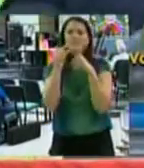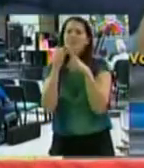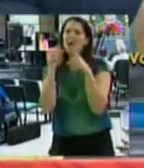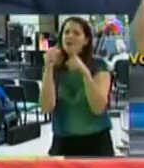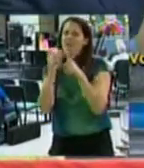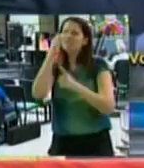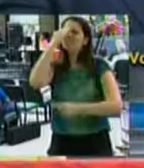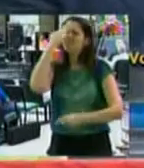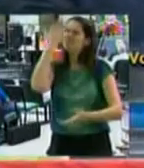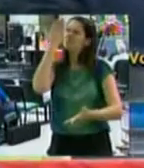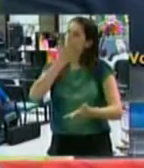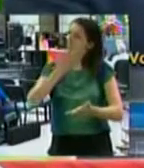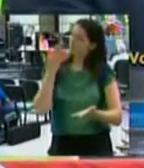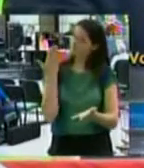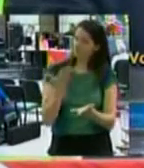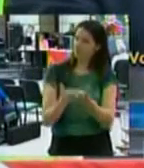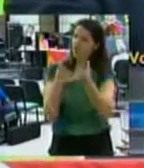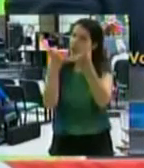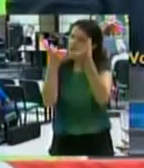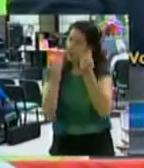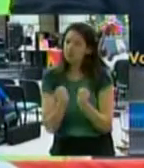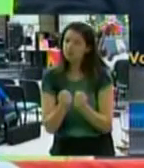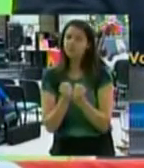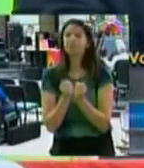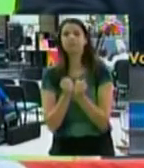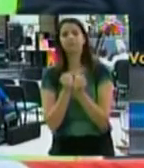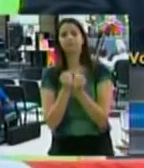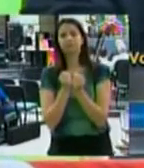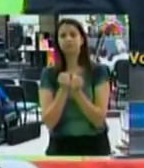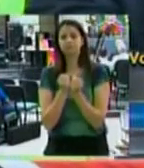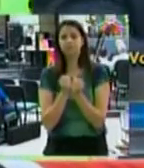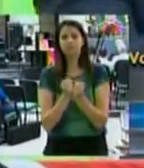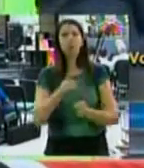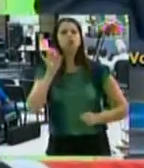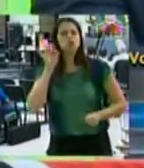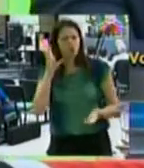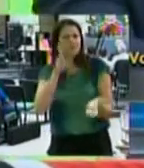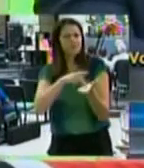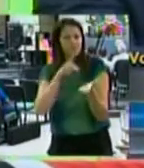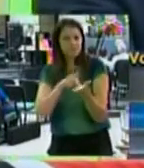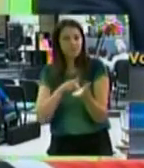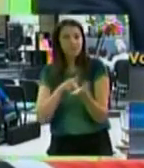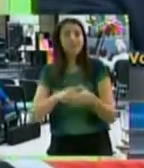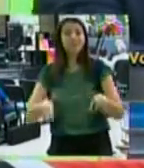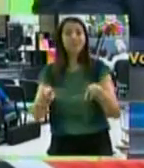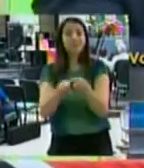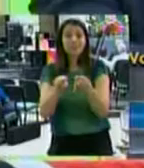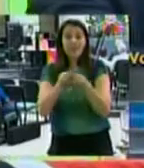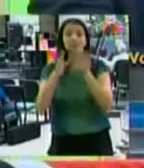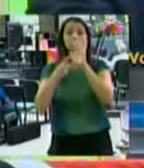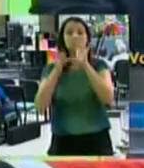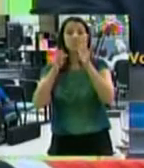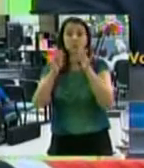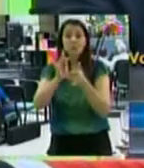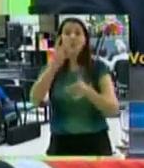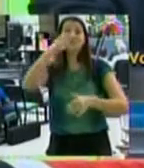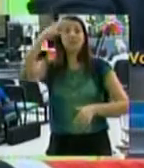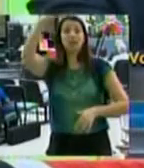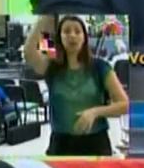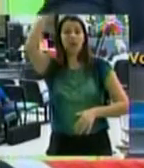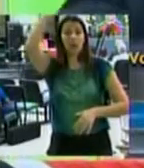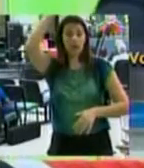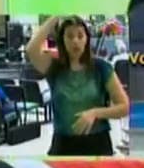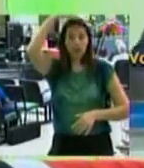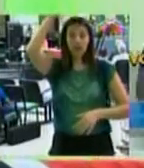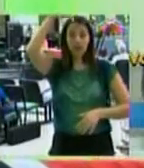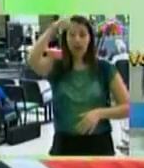de aceitação. E não só verdadeiro, ele reina sobre a sua igreja